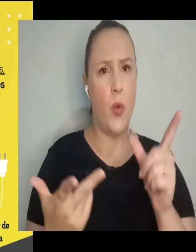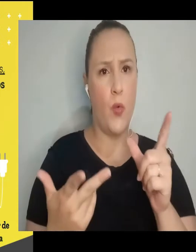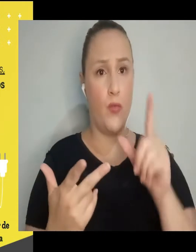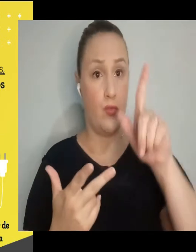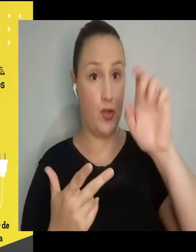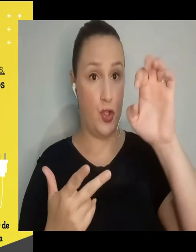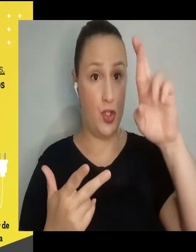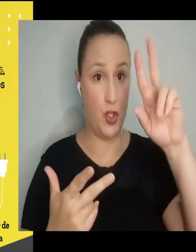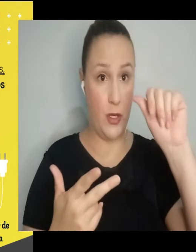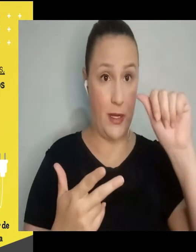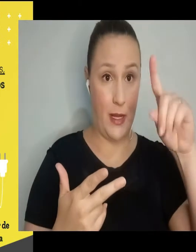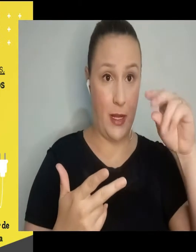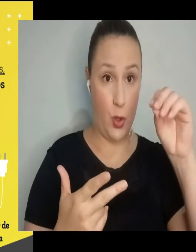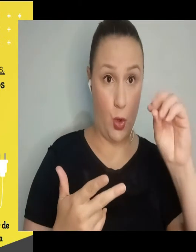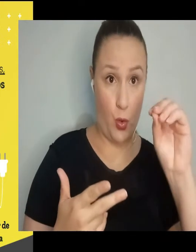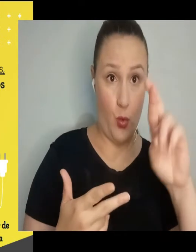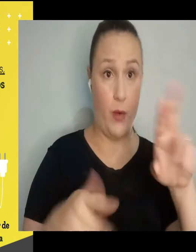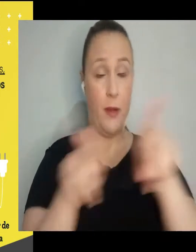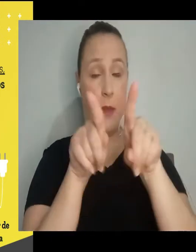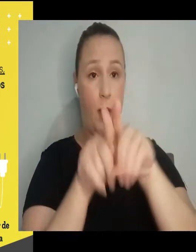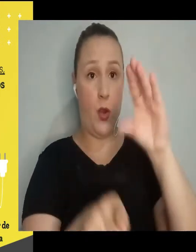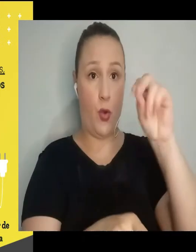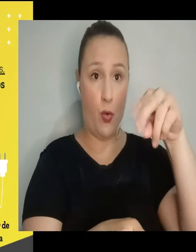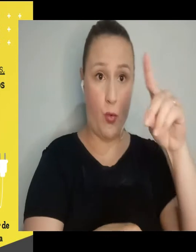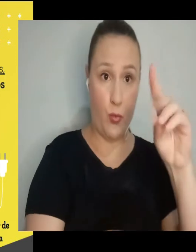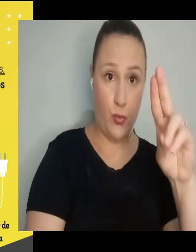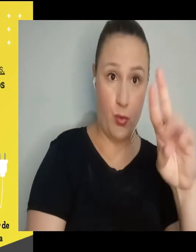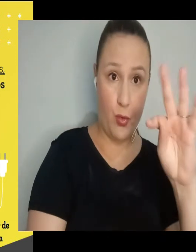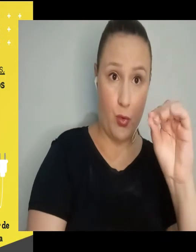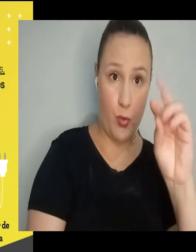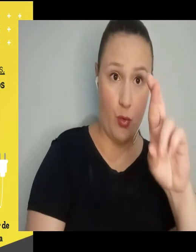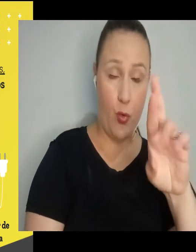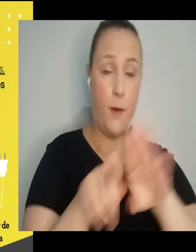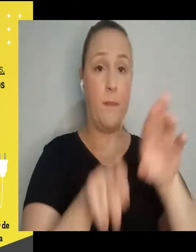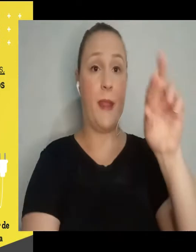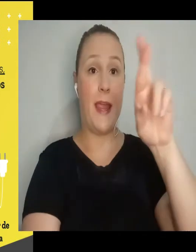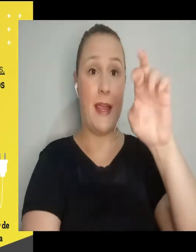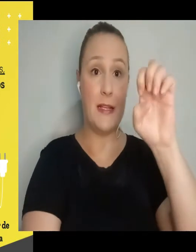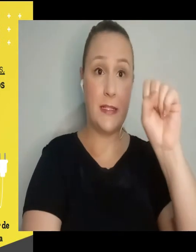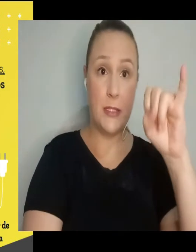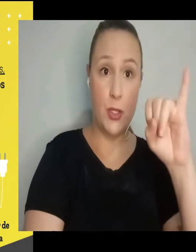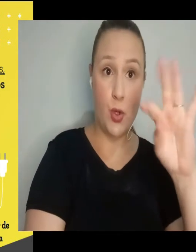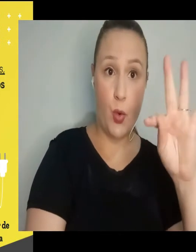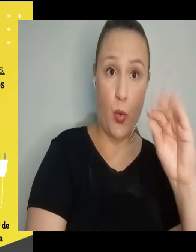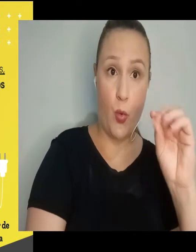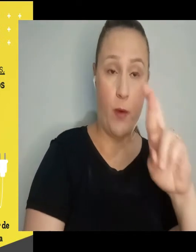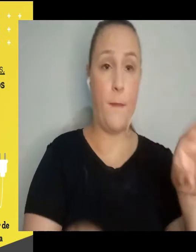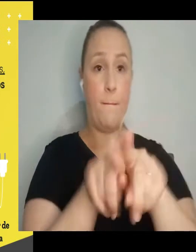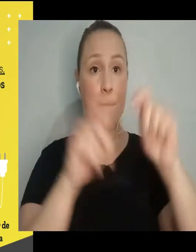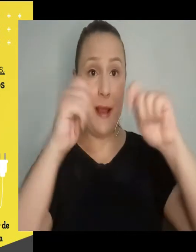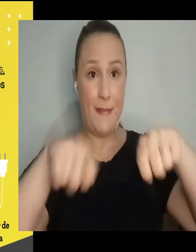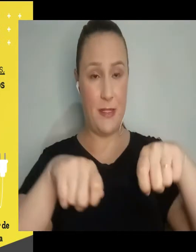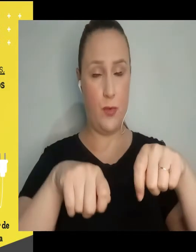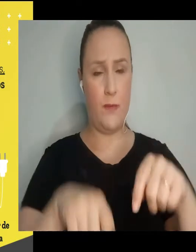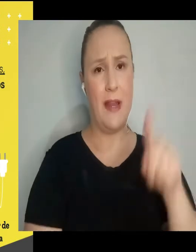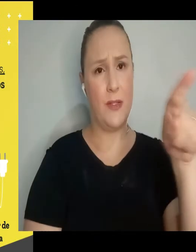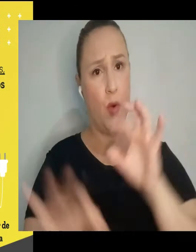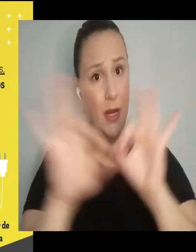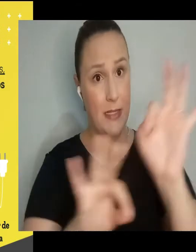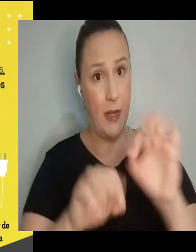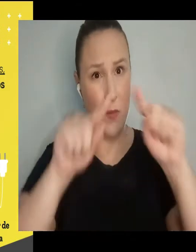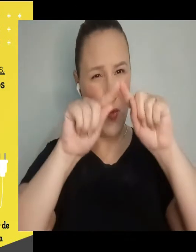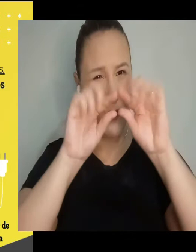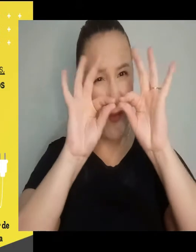entre elementos. Esses elementos são geradores, condutores, resistores, capacitores